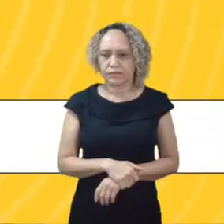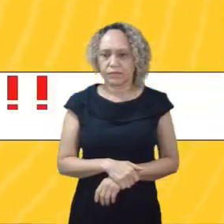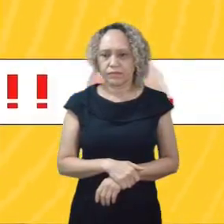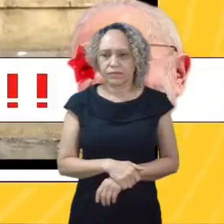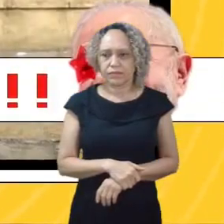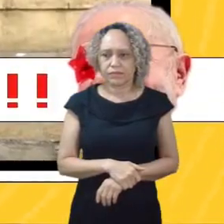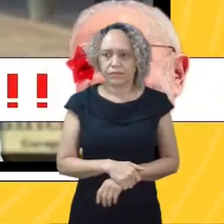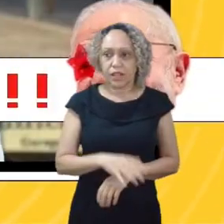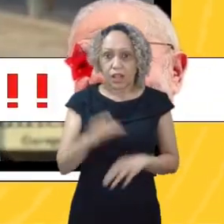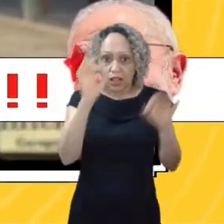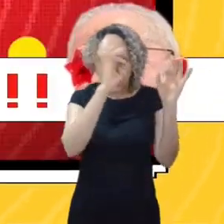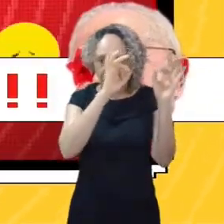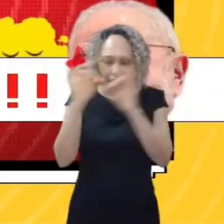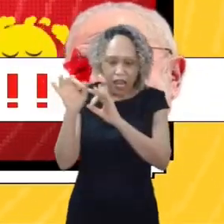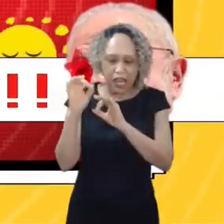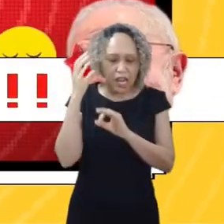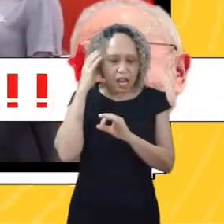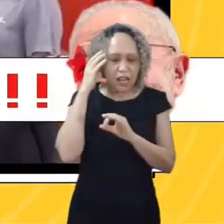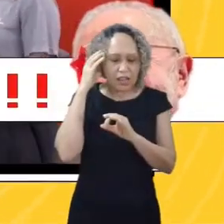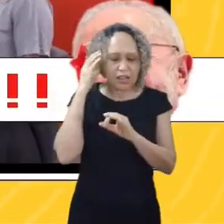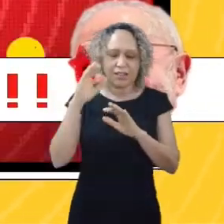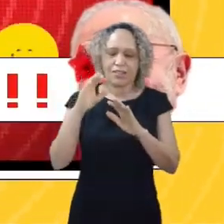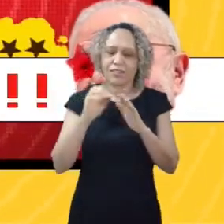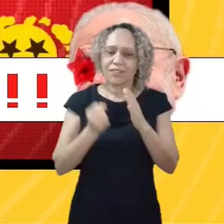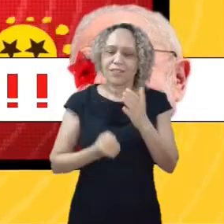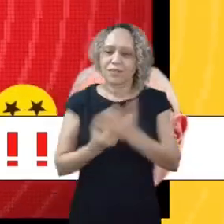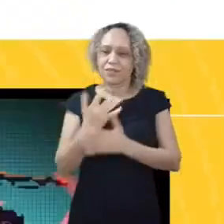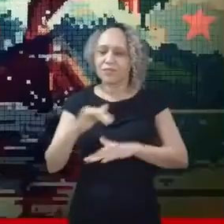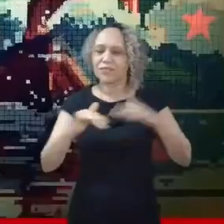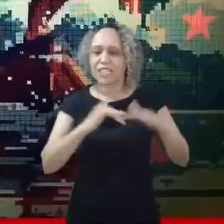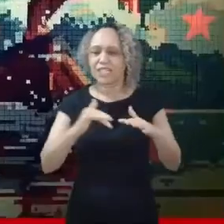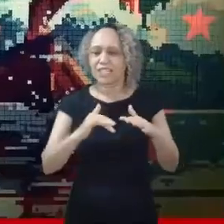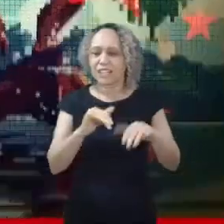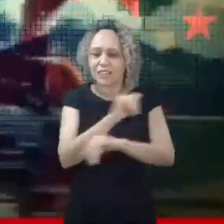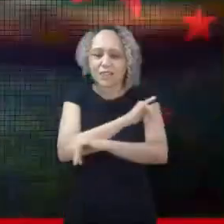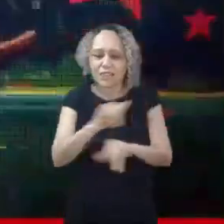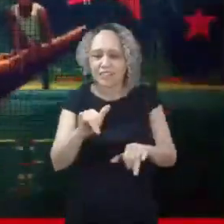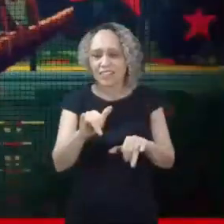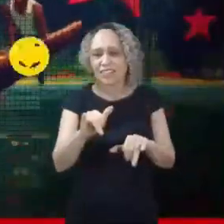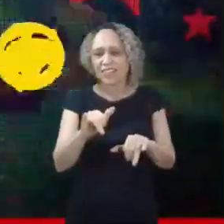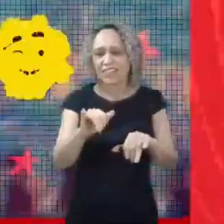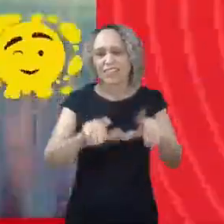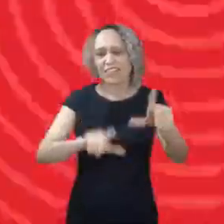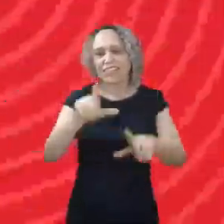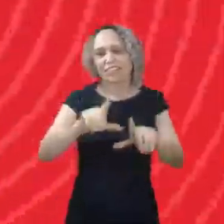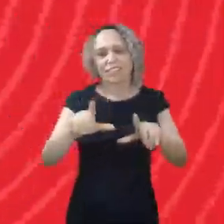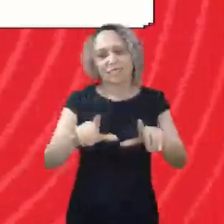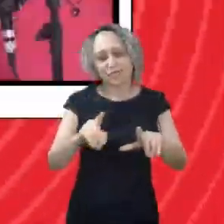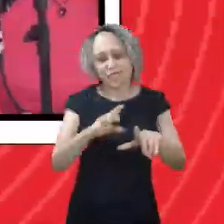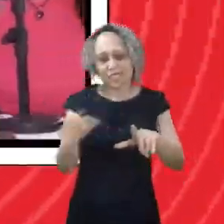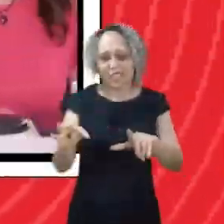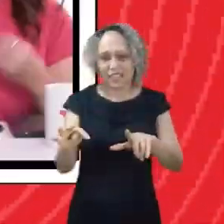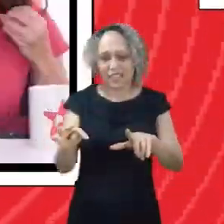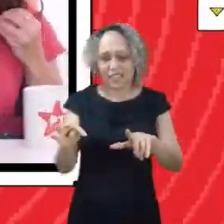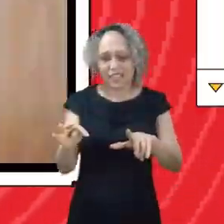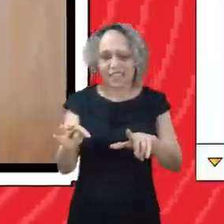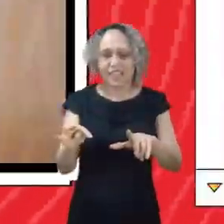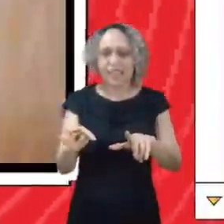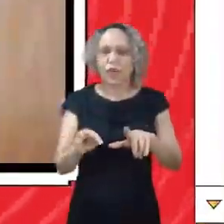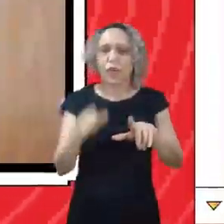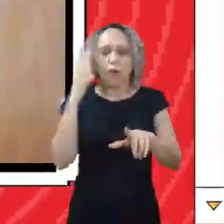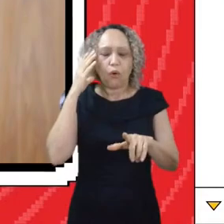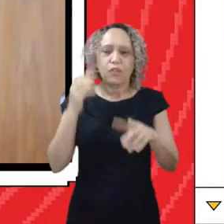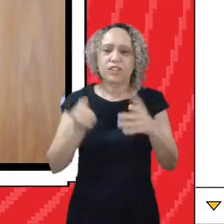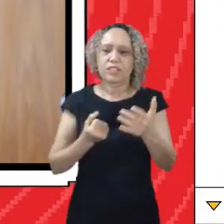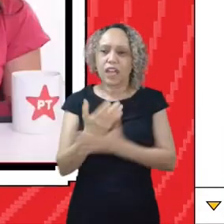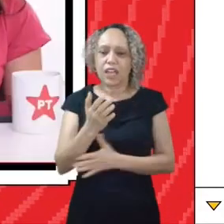Se liga no programa que está agitando a TV PT. Pode Tremer! O videocast para a juventude que gosta